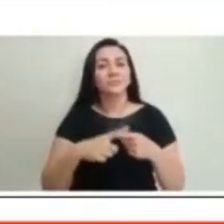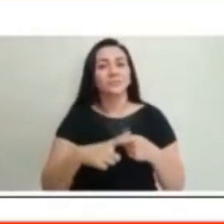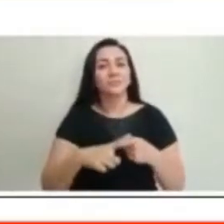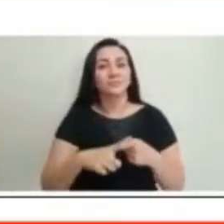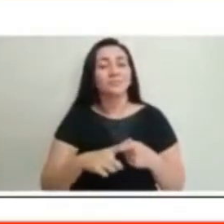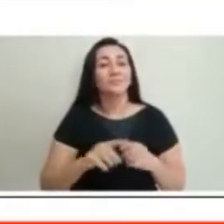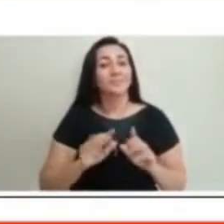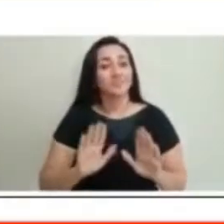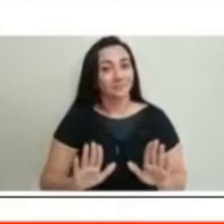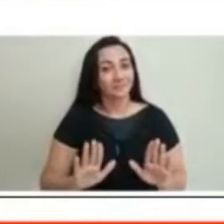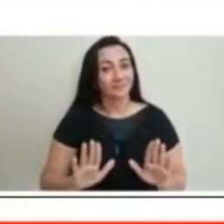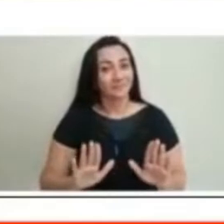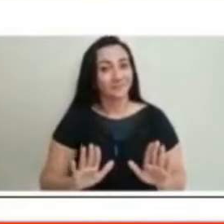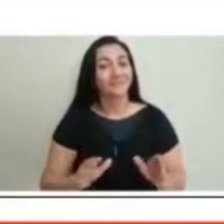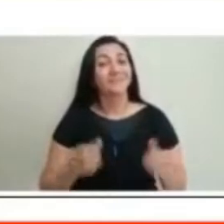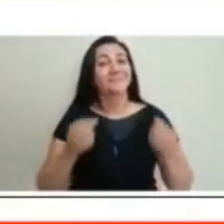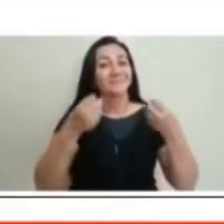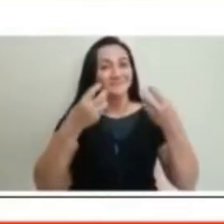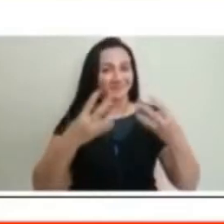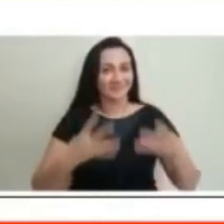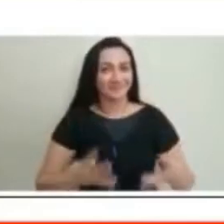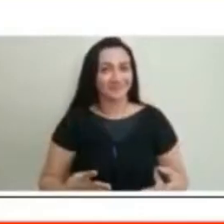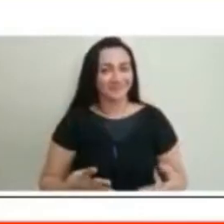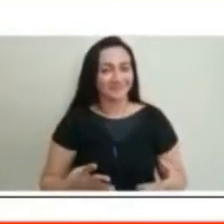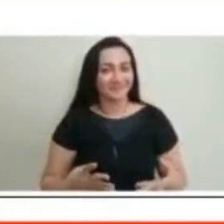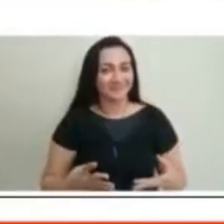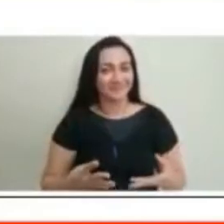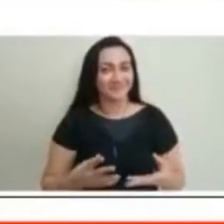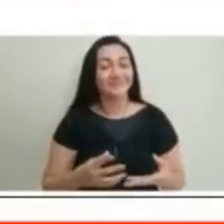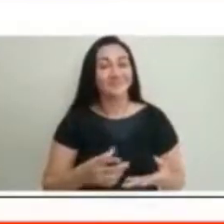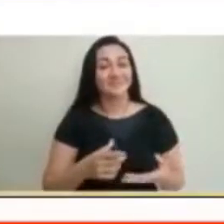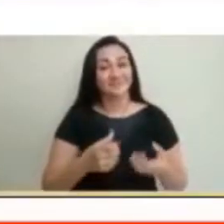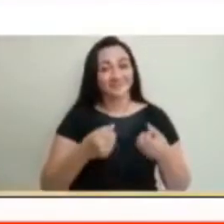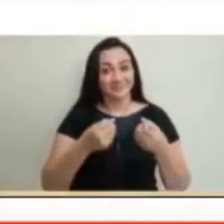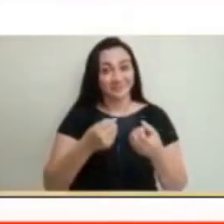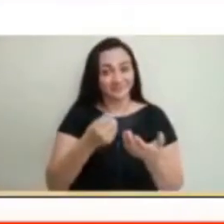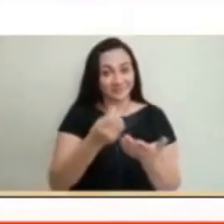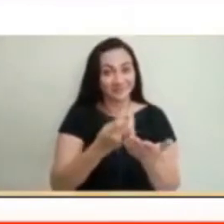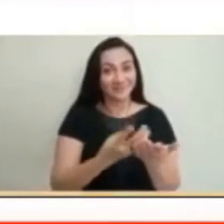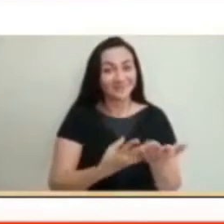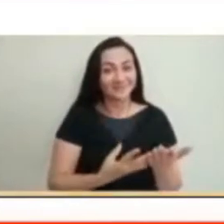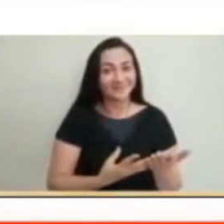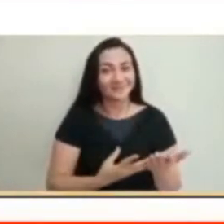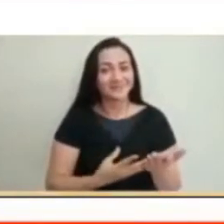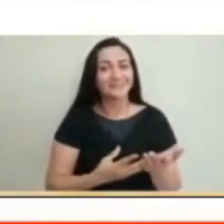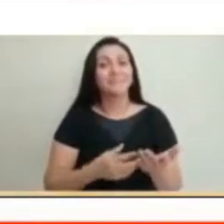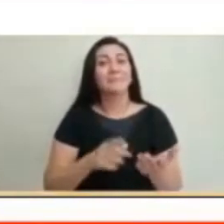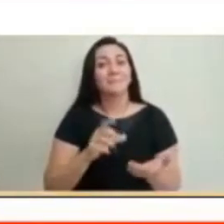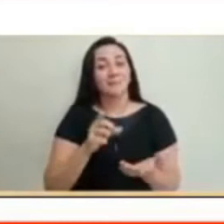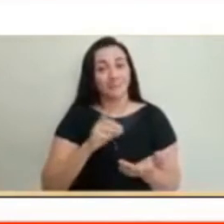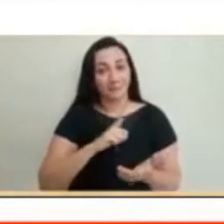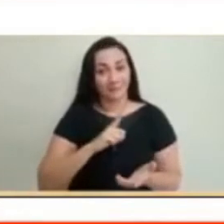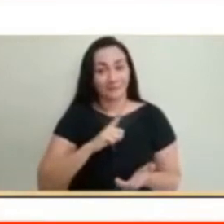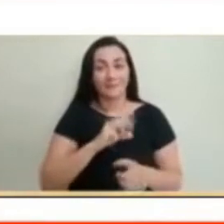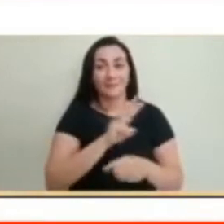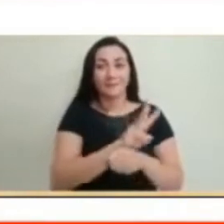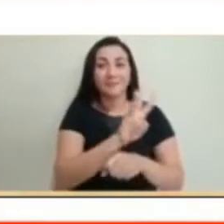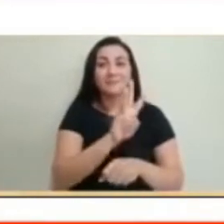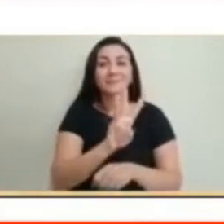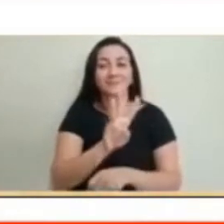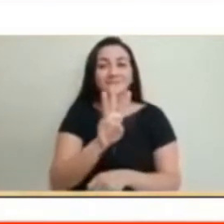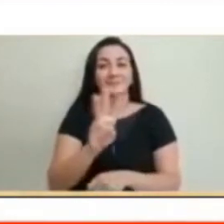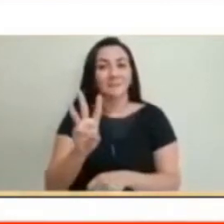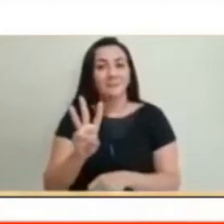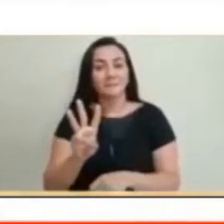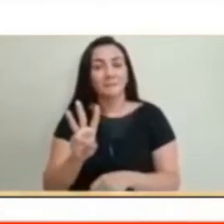agora. Sabe por quê? A solução está na palma da tua mão. Basta se inscrever no canal Bíblio